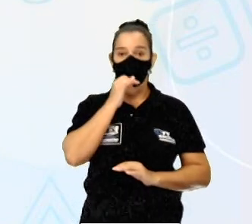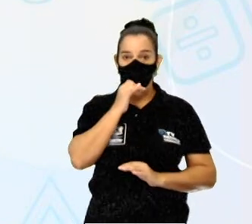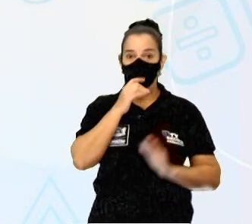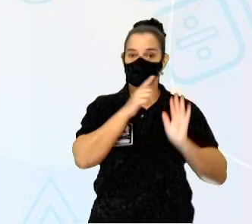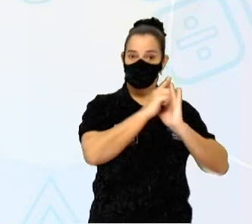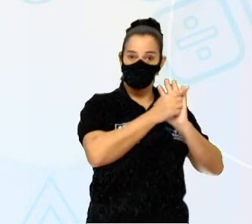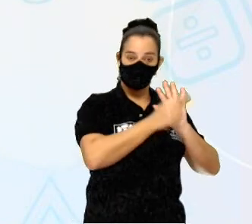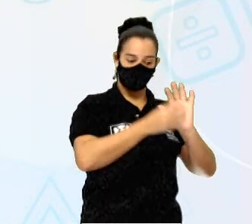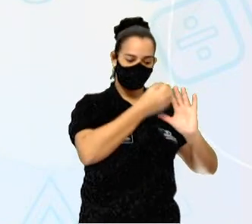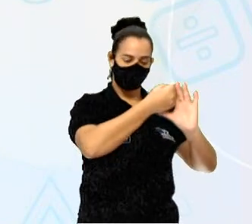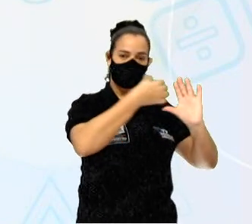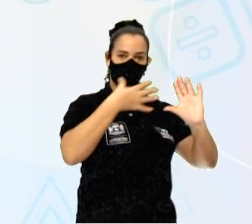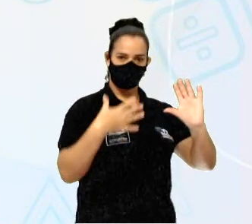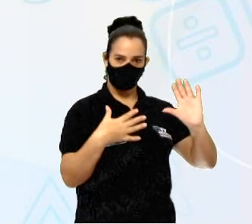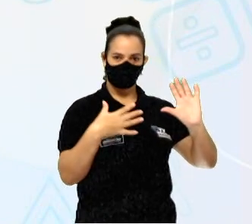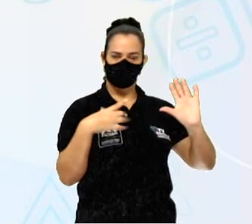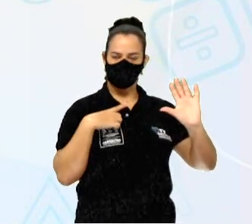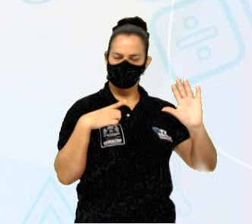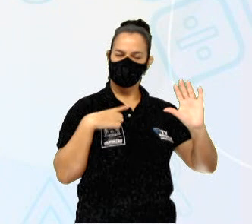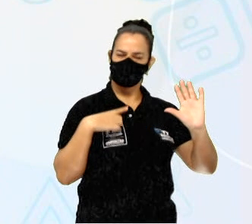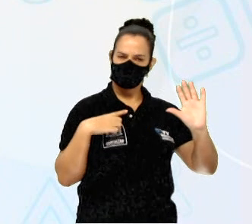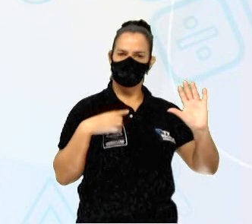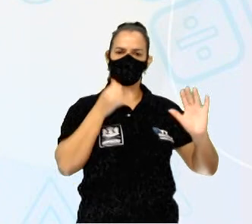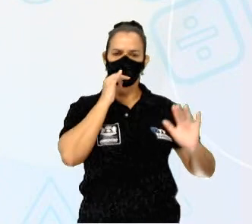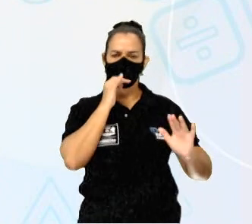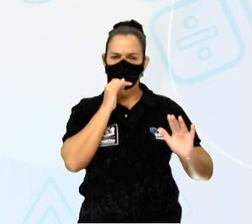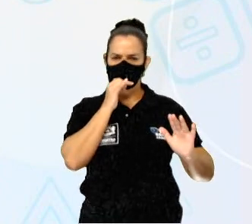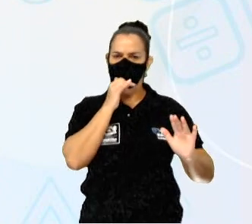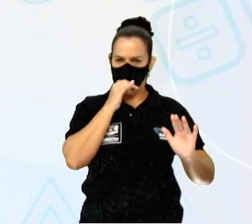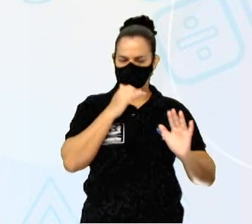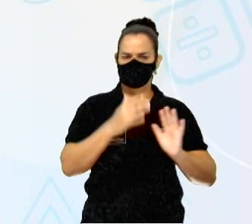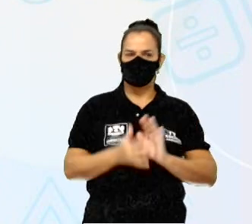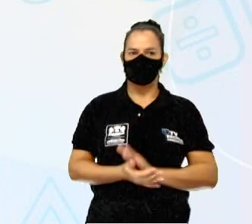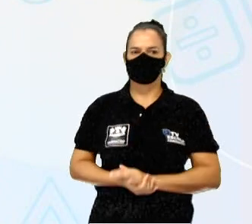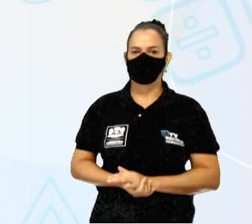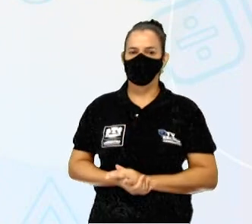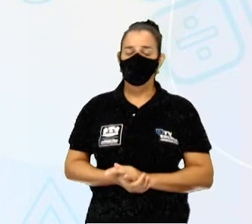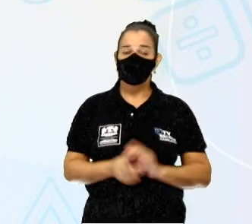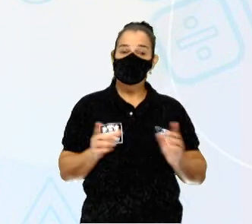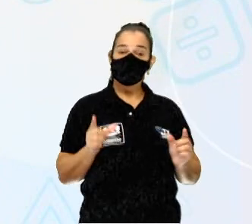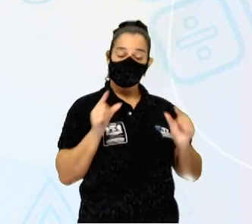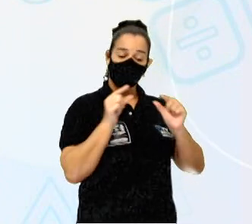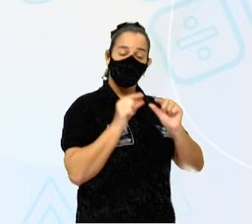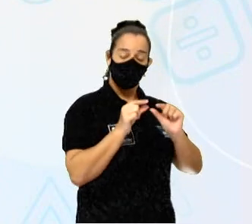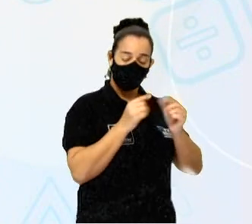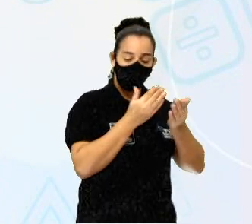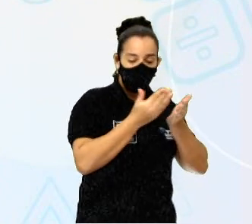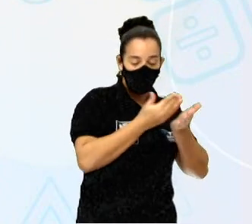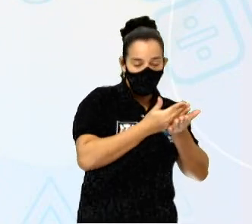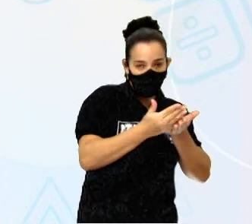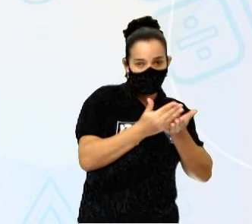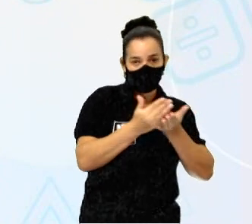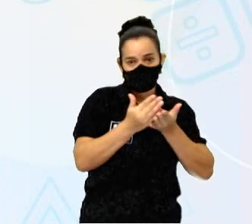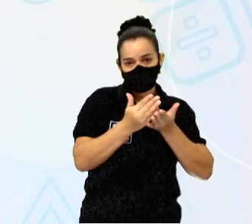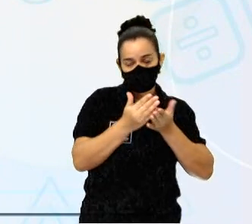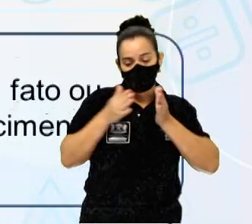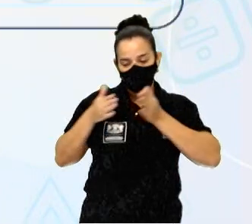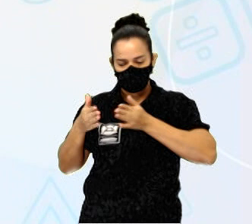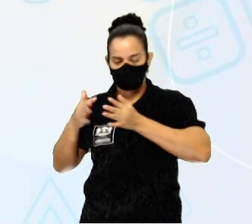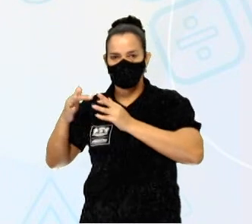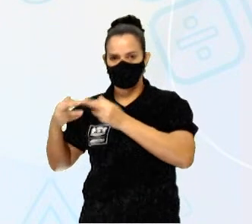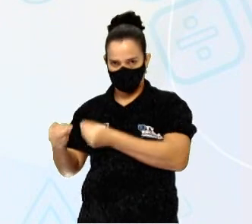gênero caracterizado por ser uma narrativa literária, curta, com começo, meio e fim.